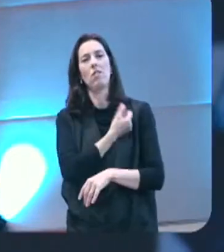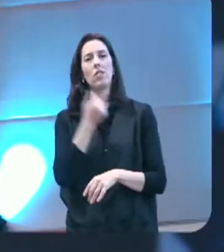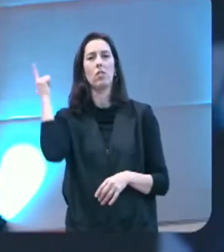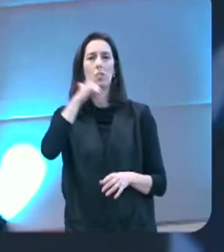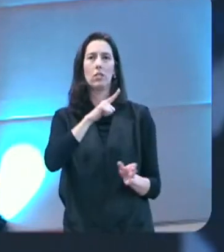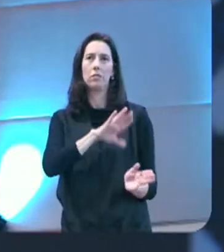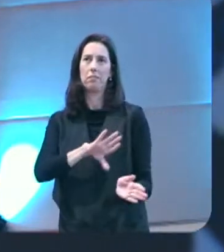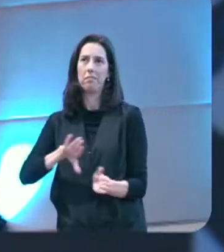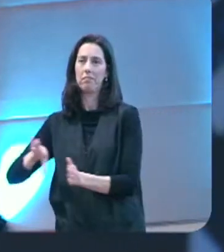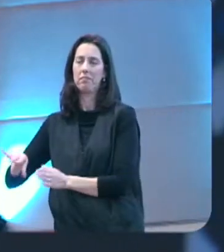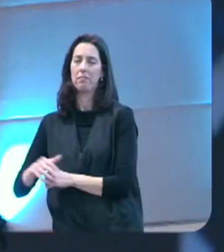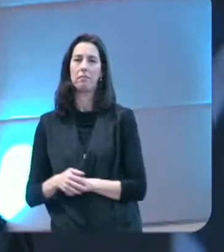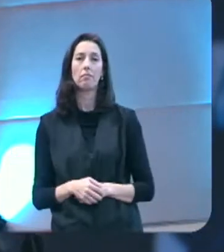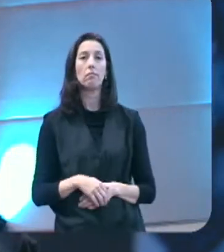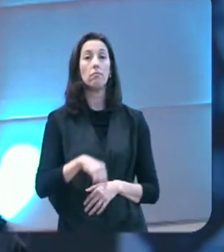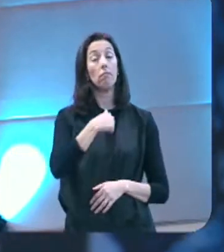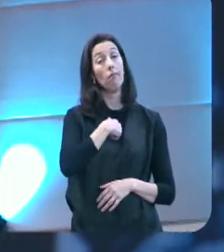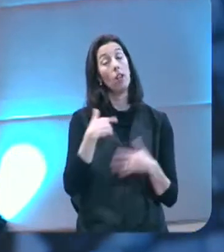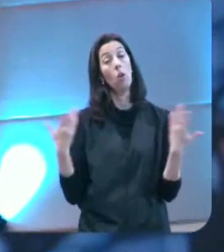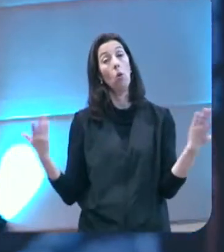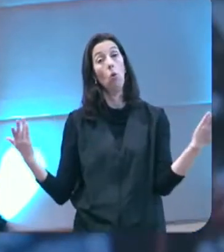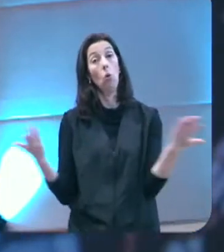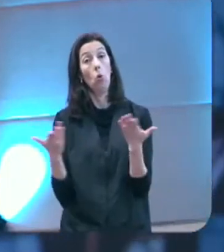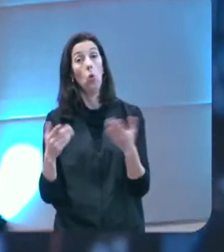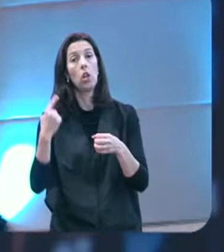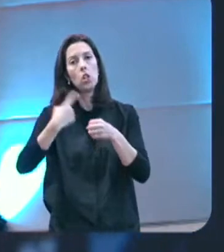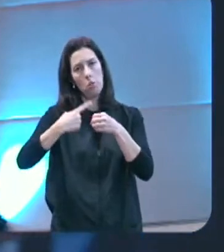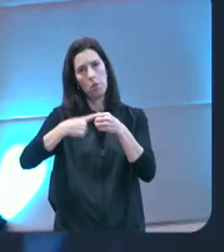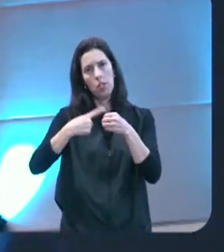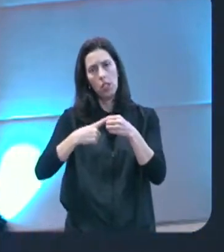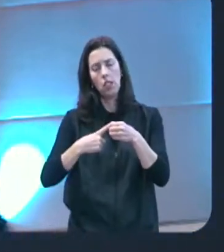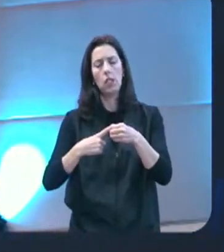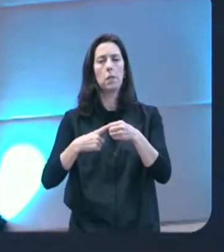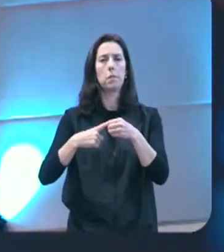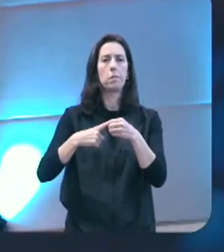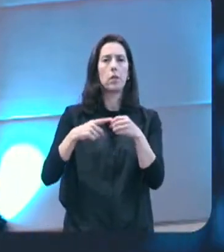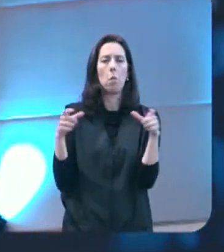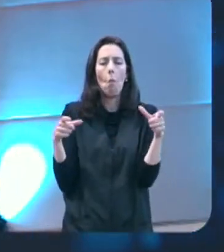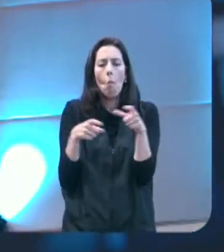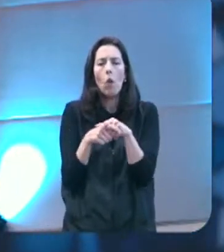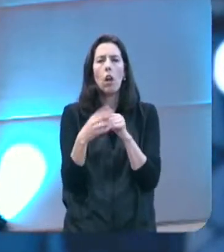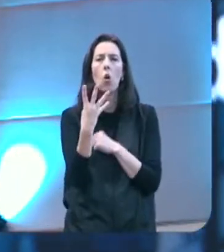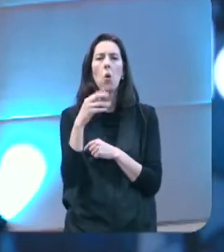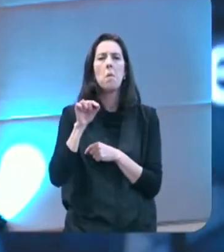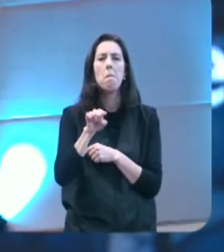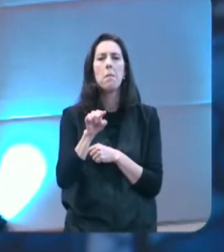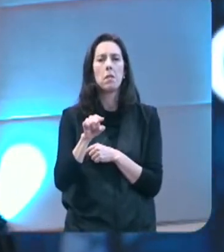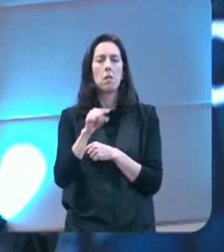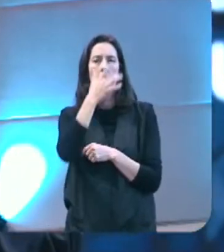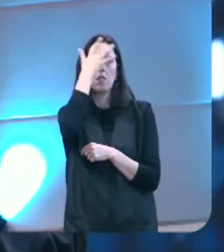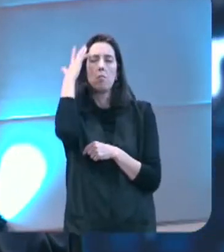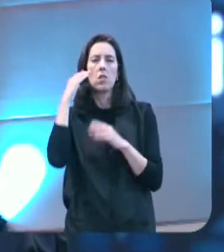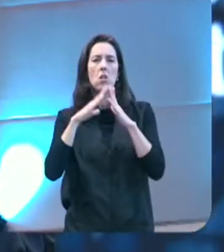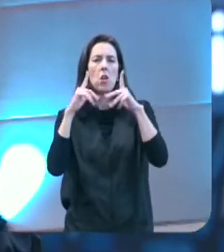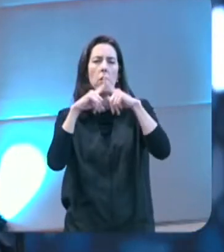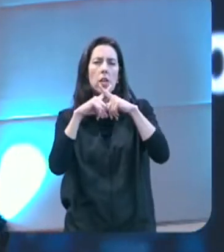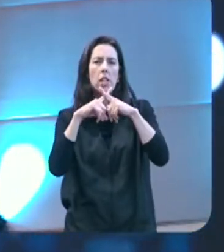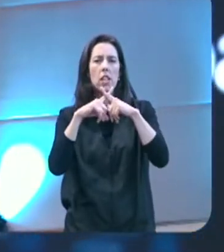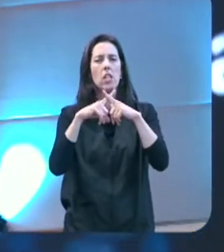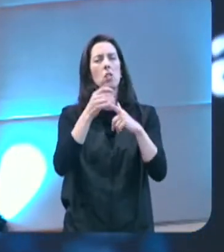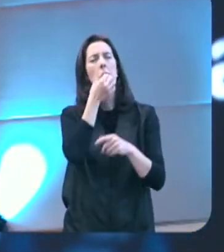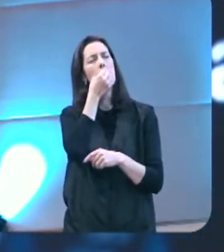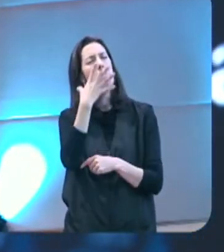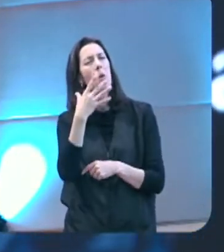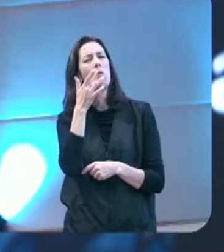com 4 mil pessoas, mas tínhamos uma igreja, era pequenina, mas era uma igreja muito